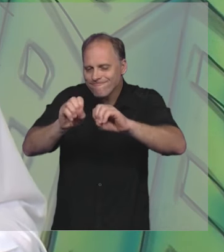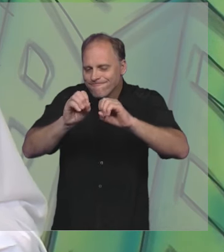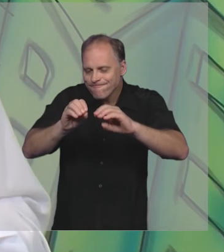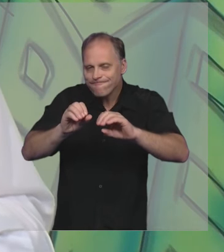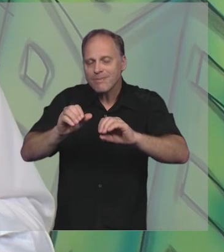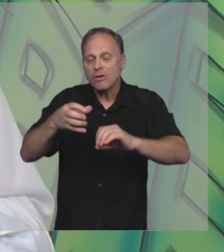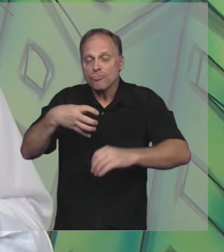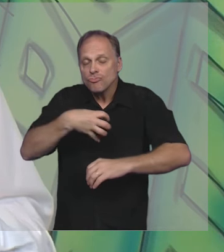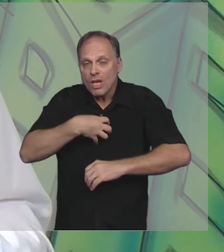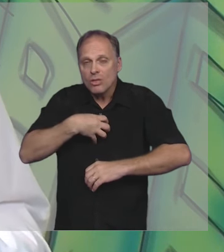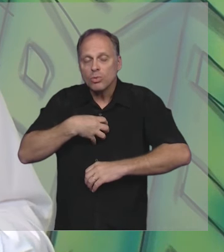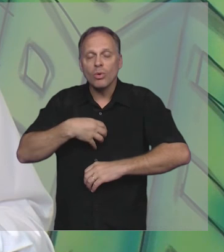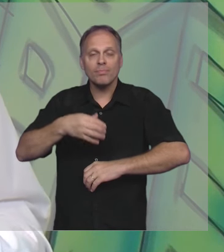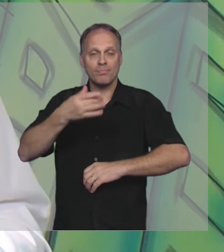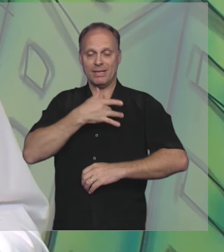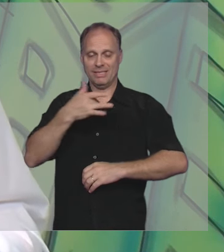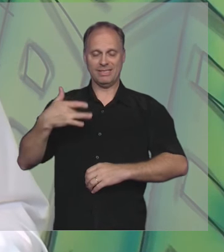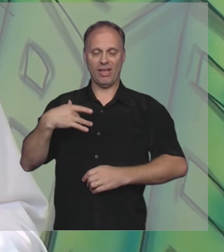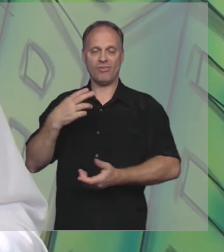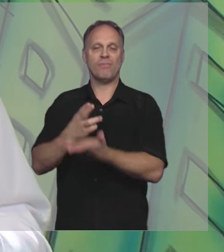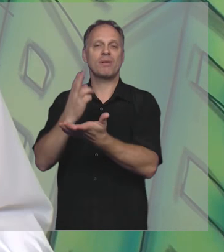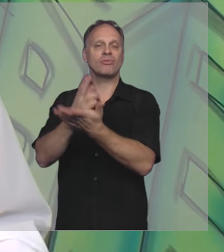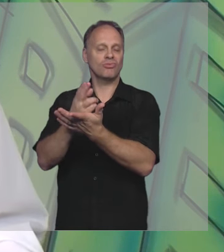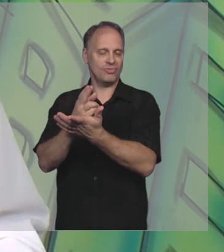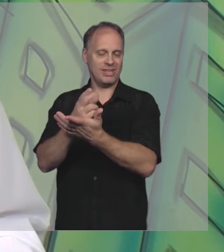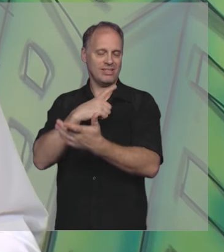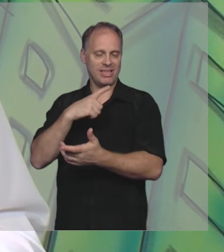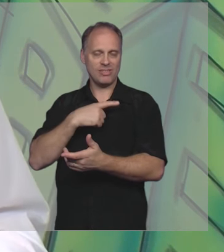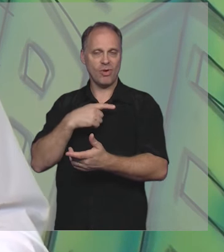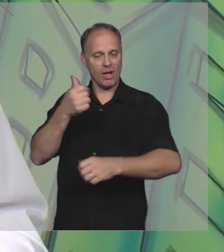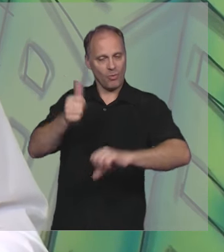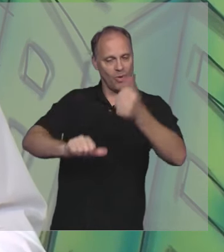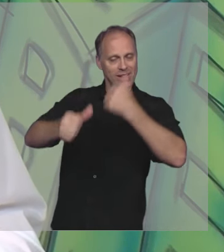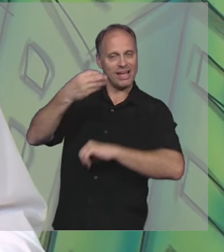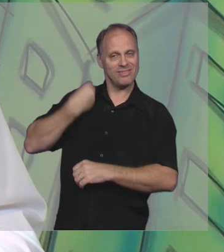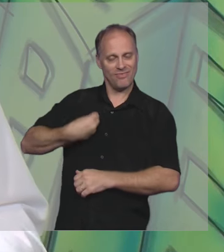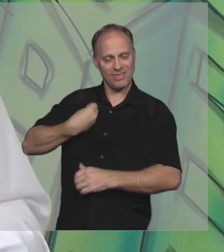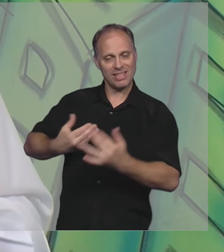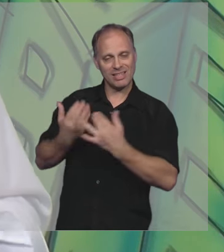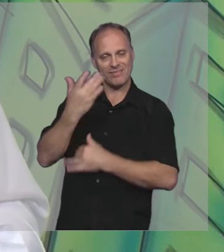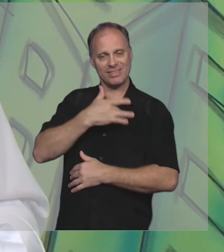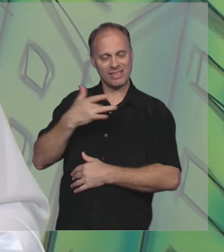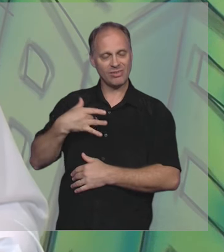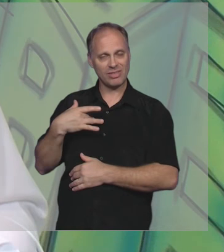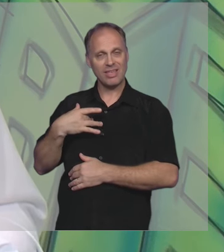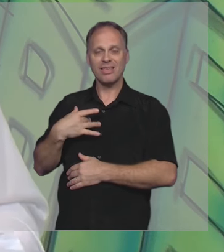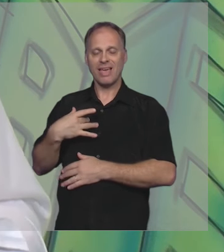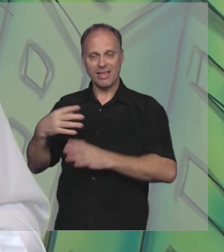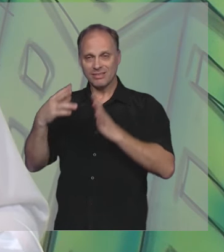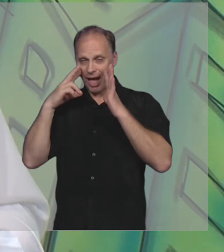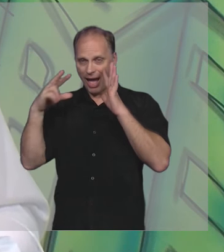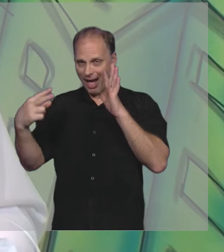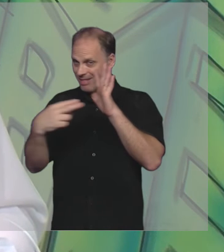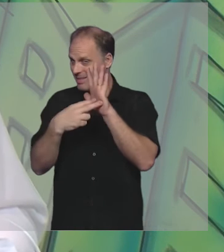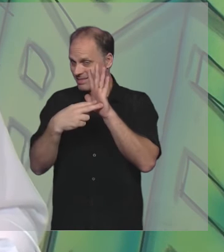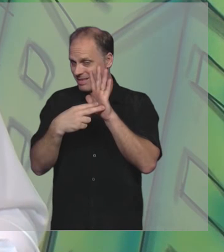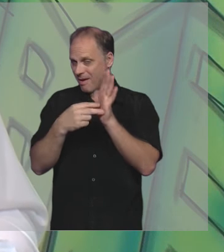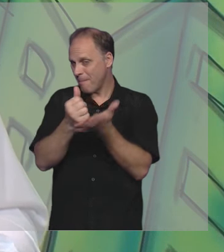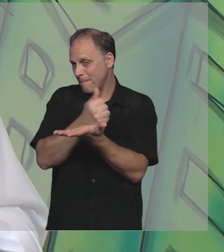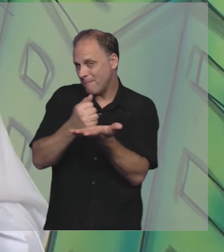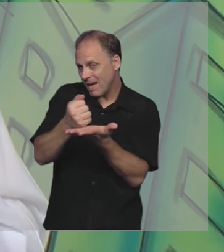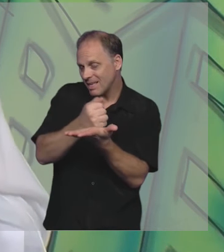gente consegue trazer através da saúde a qualidade de vida. E a atenção básica ela tem que